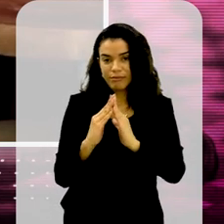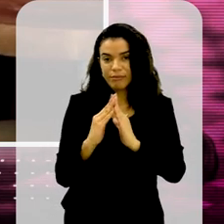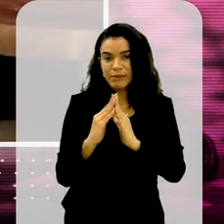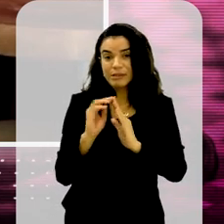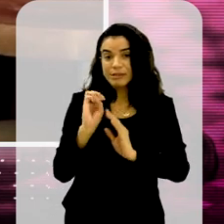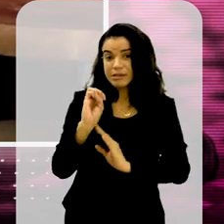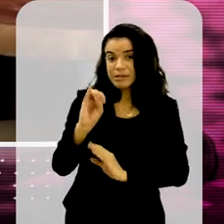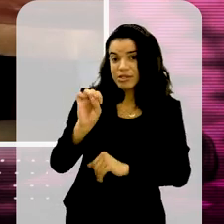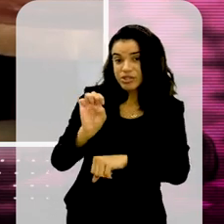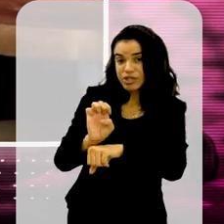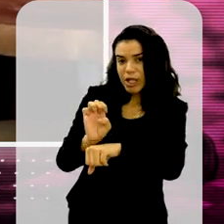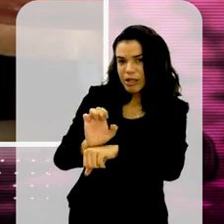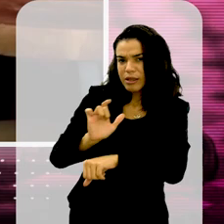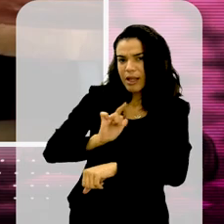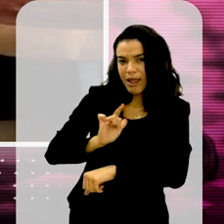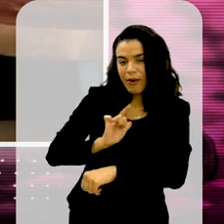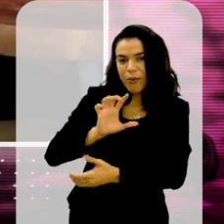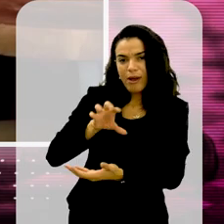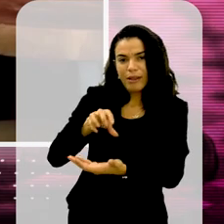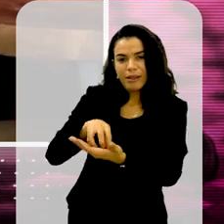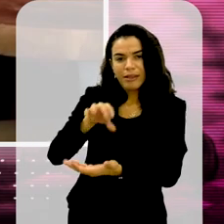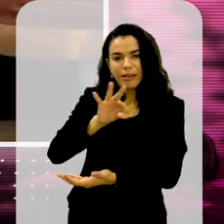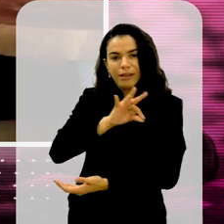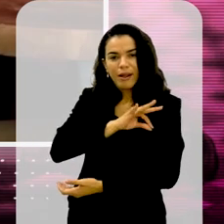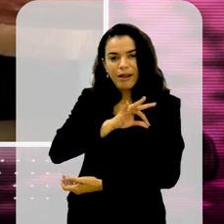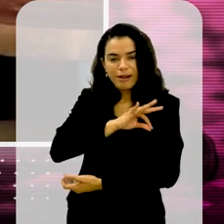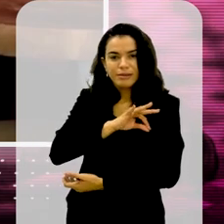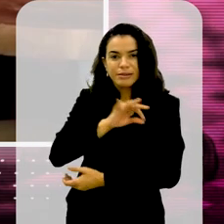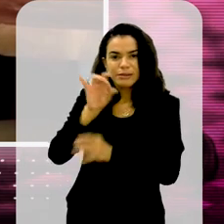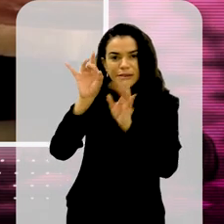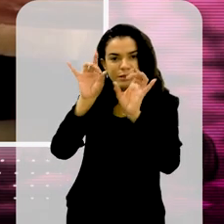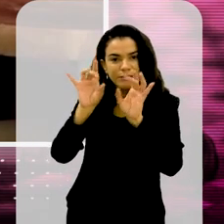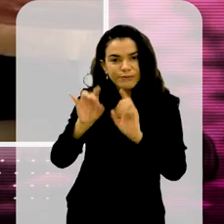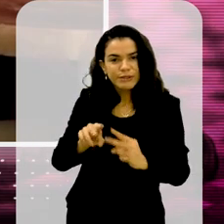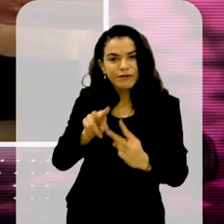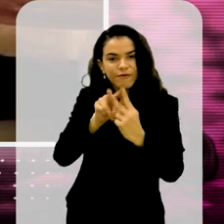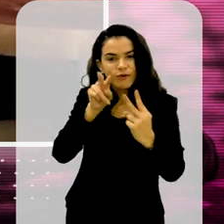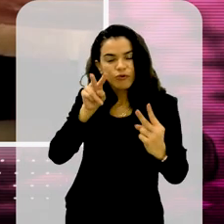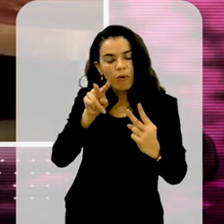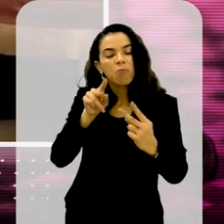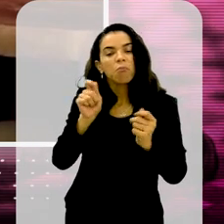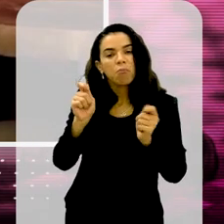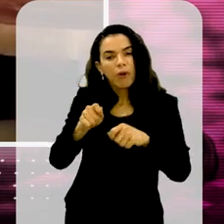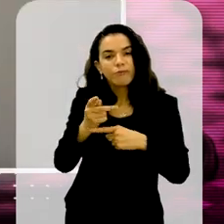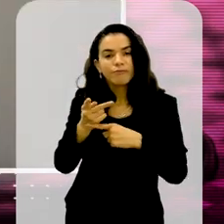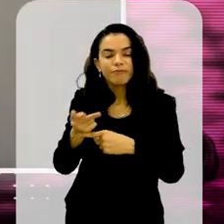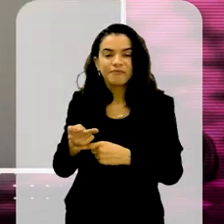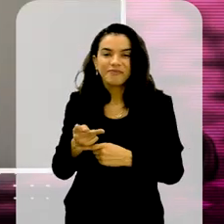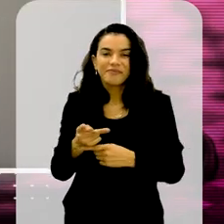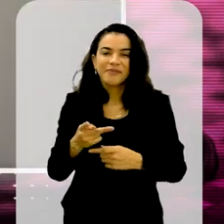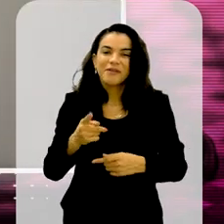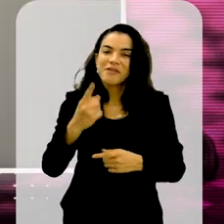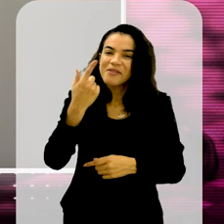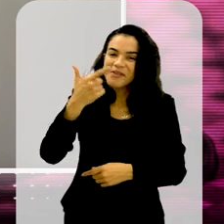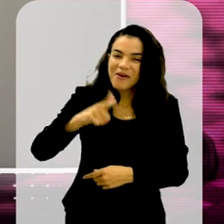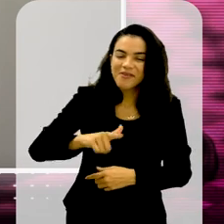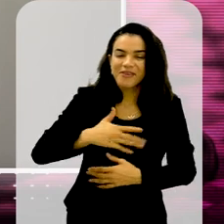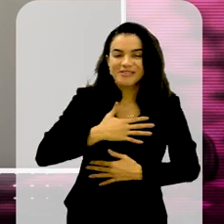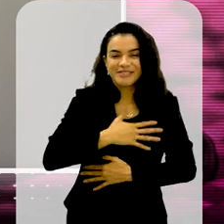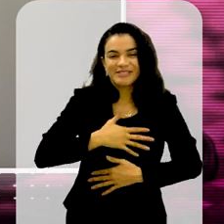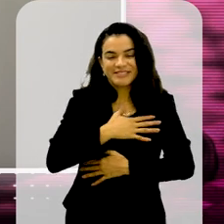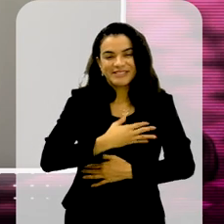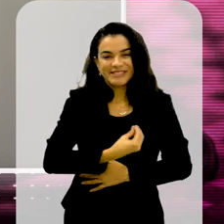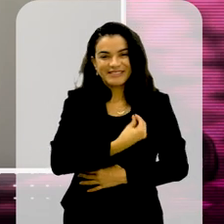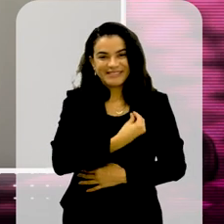a você. E se nesse estado tiver uma especializada, o inquérito ele será redirecionado. Mais uma vez, gostaria